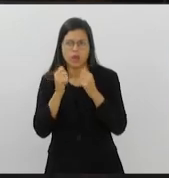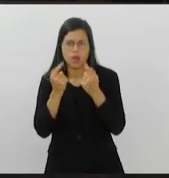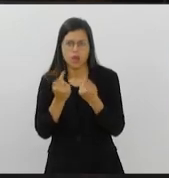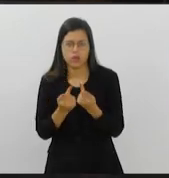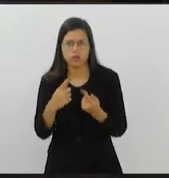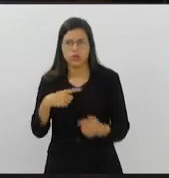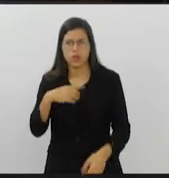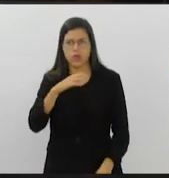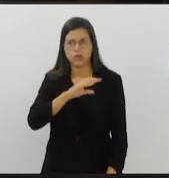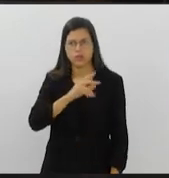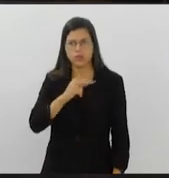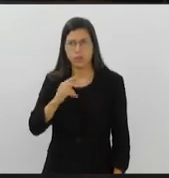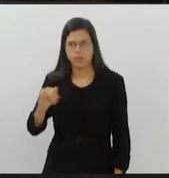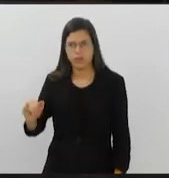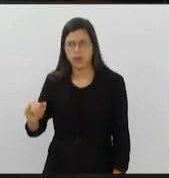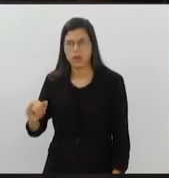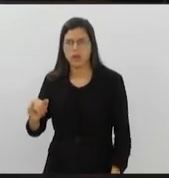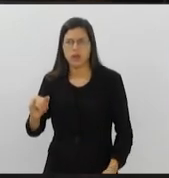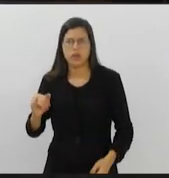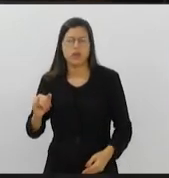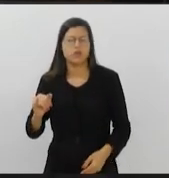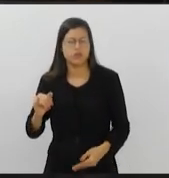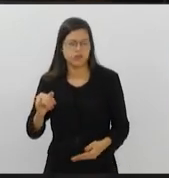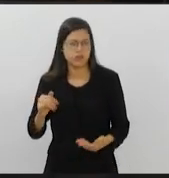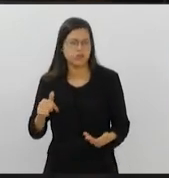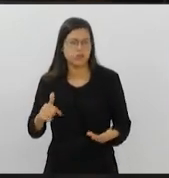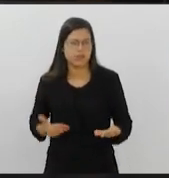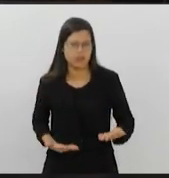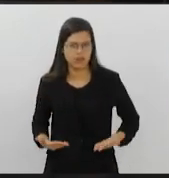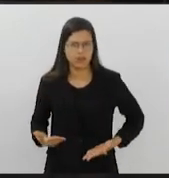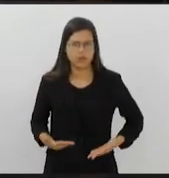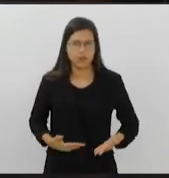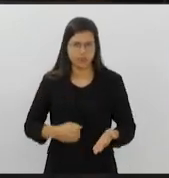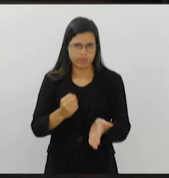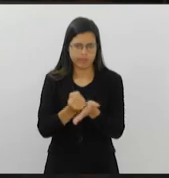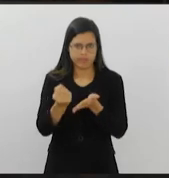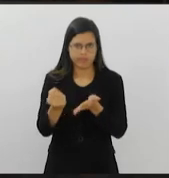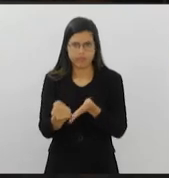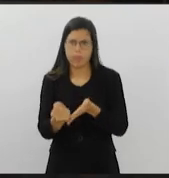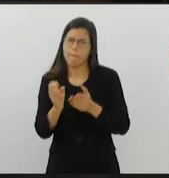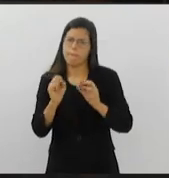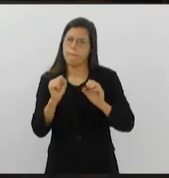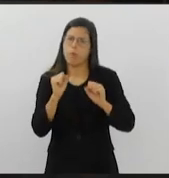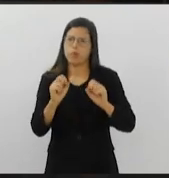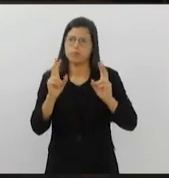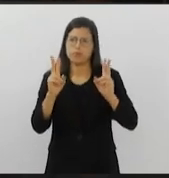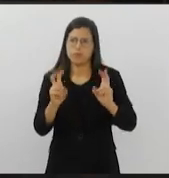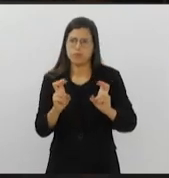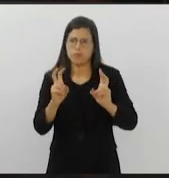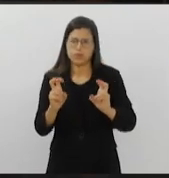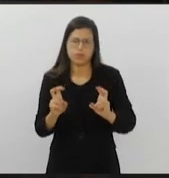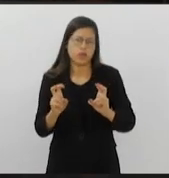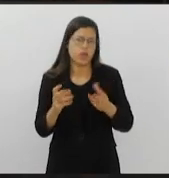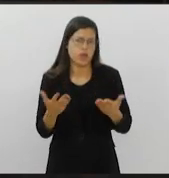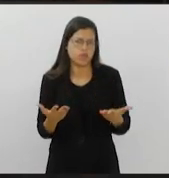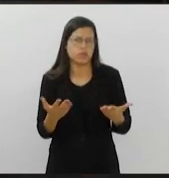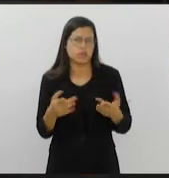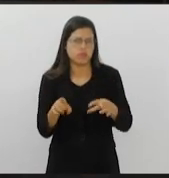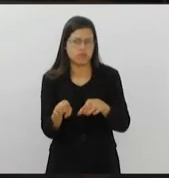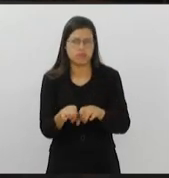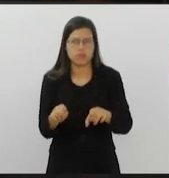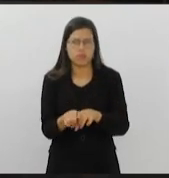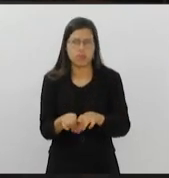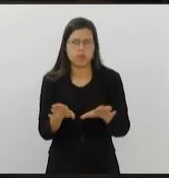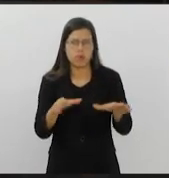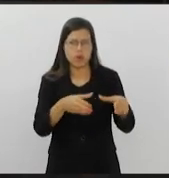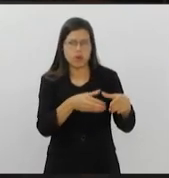dos serviços concessionados. De repente, né, pode ser um dos temas a serem levados à